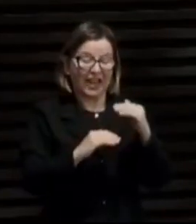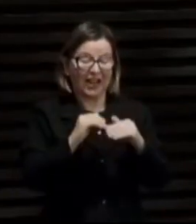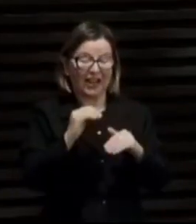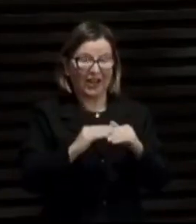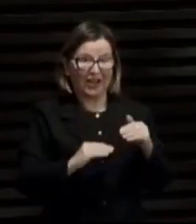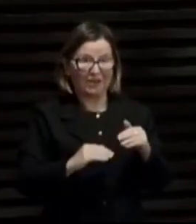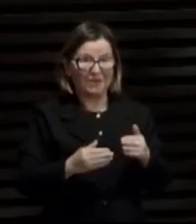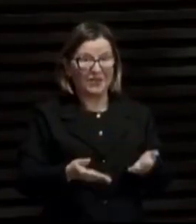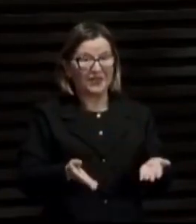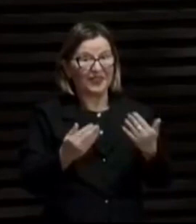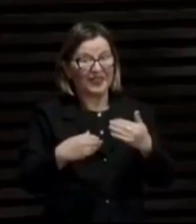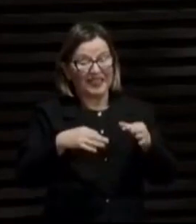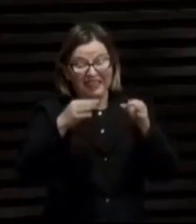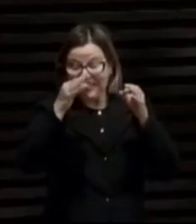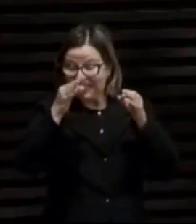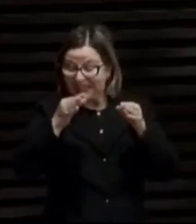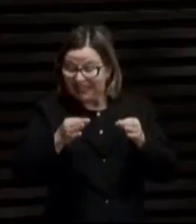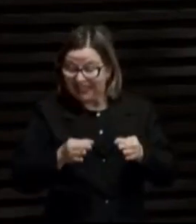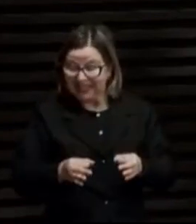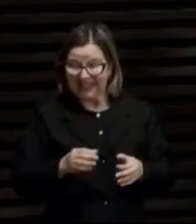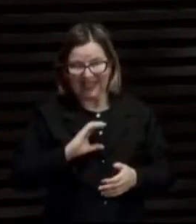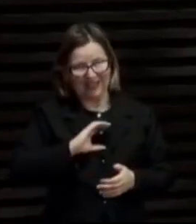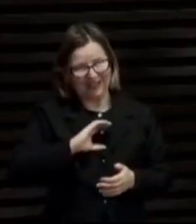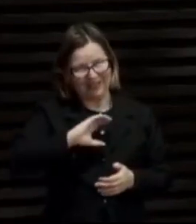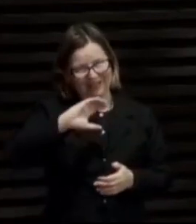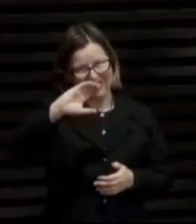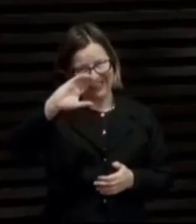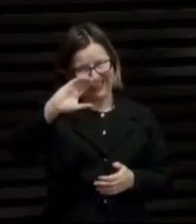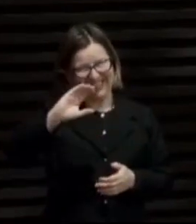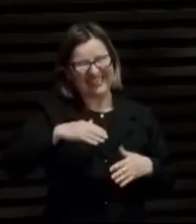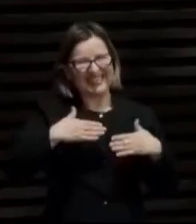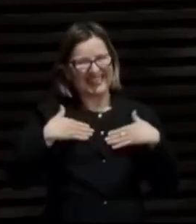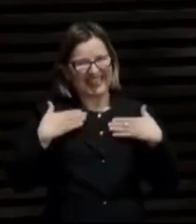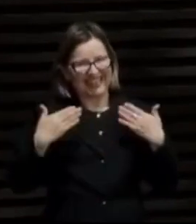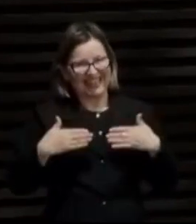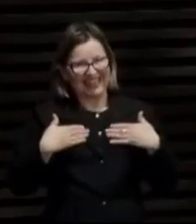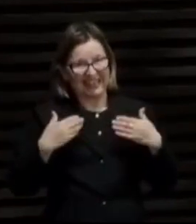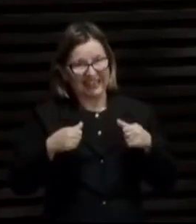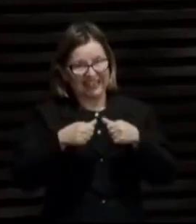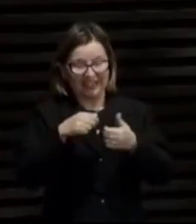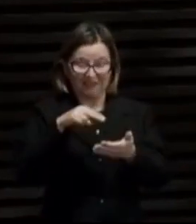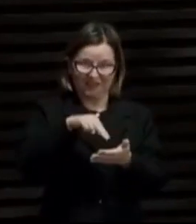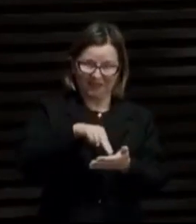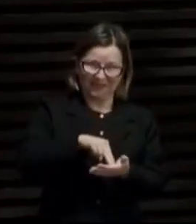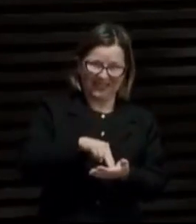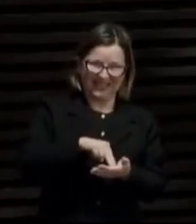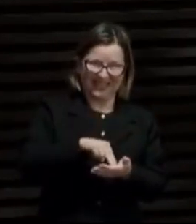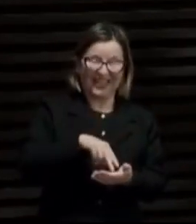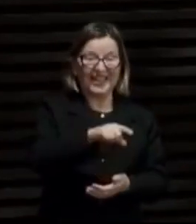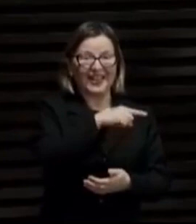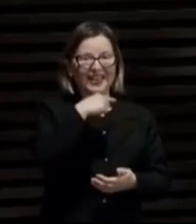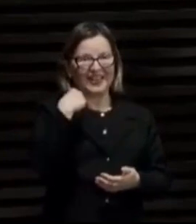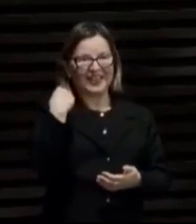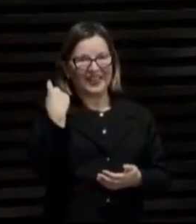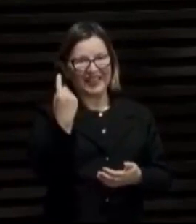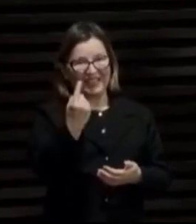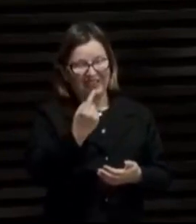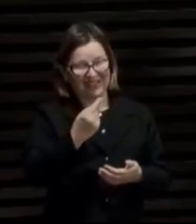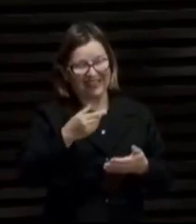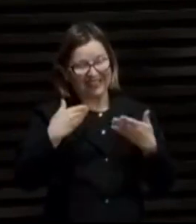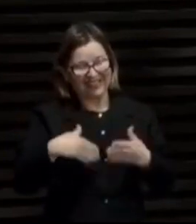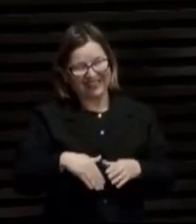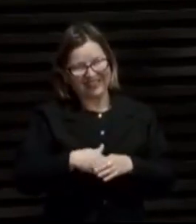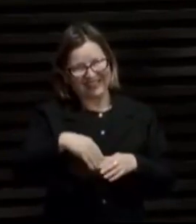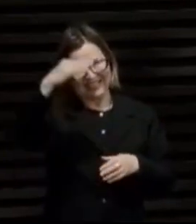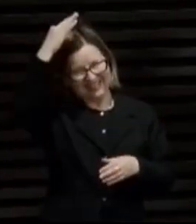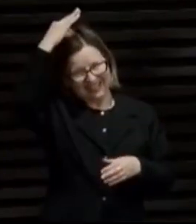essa certeza, essa confiança, essa alegria, essa firmeza de que nós somos nascidos de novo e que nós